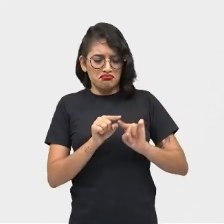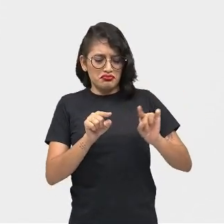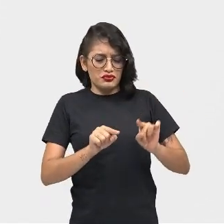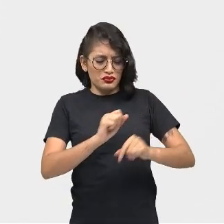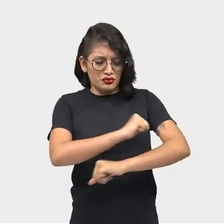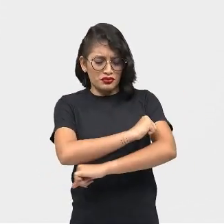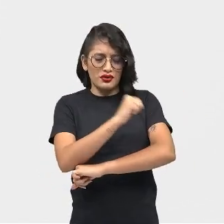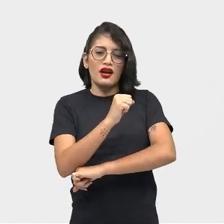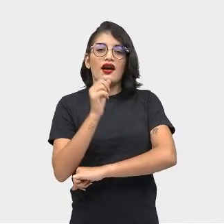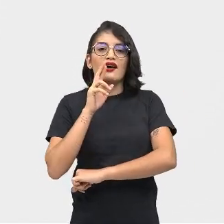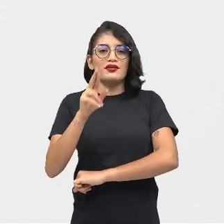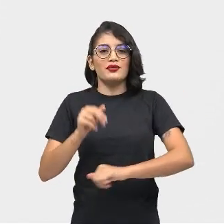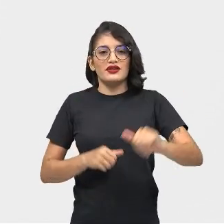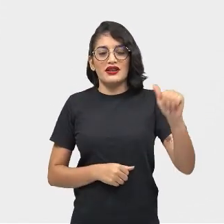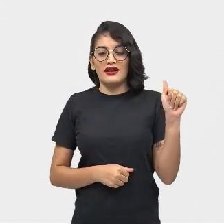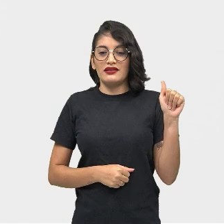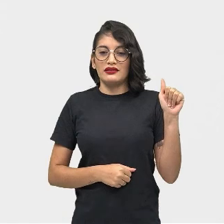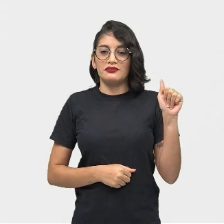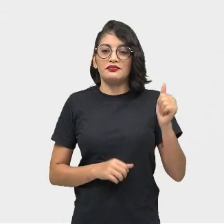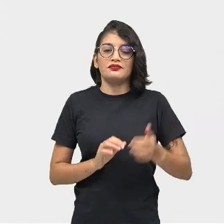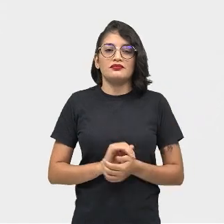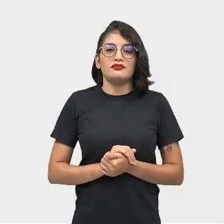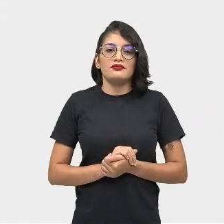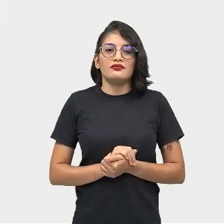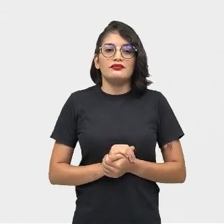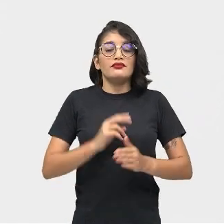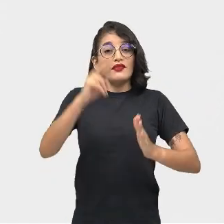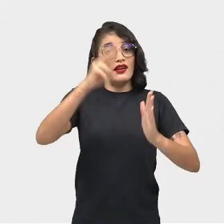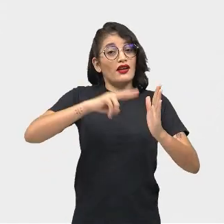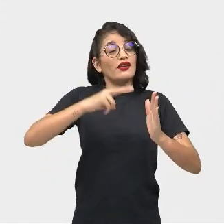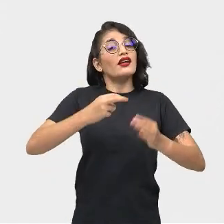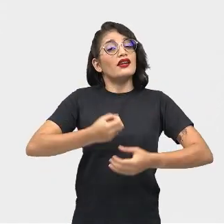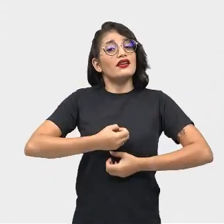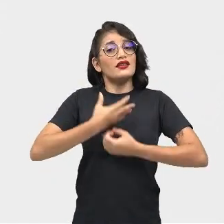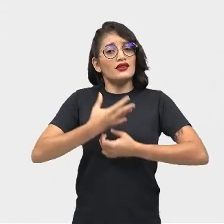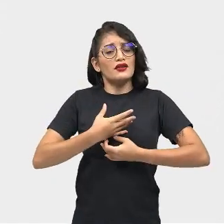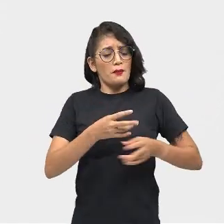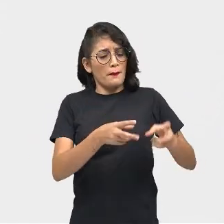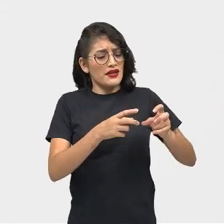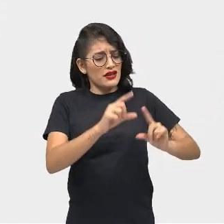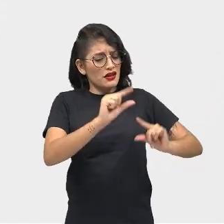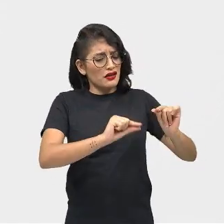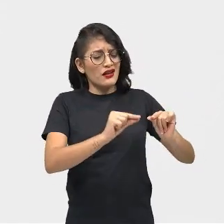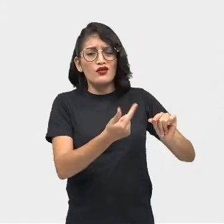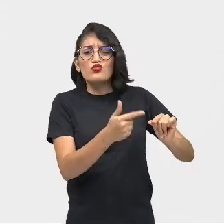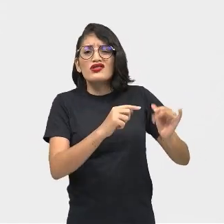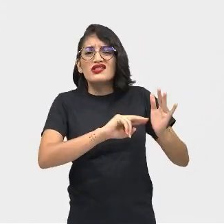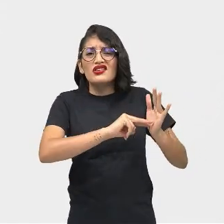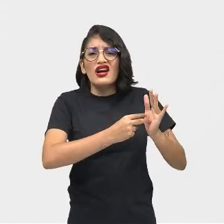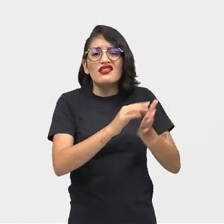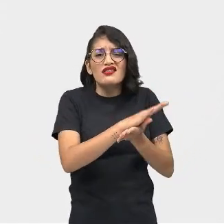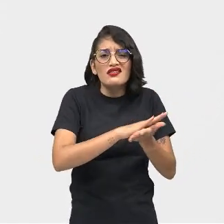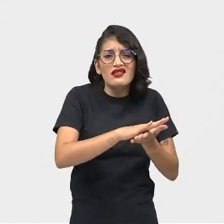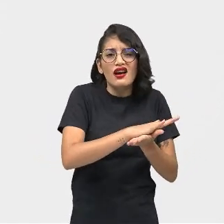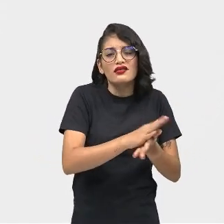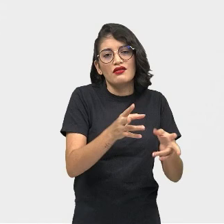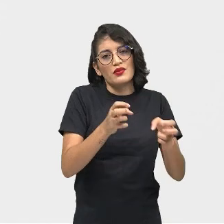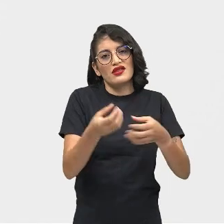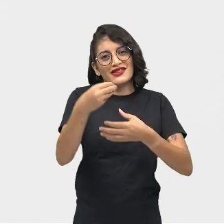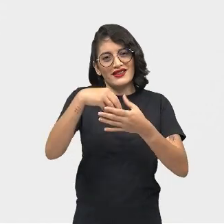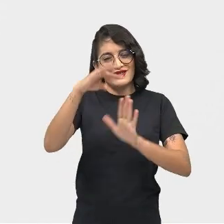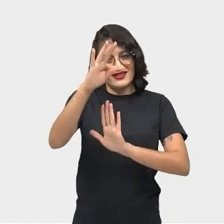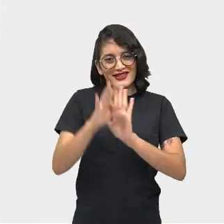temos a letra A. E nós temos assim, da leitura do poema, percebe-se que a estrela é um ser insignificante, como se observa no